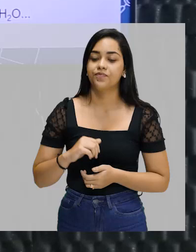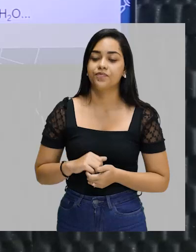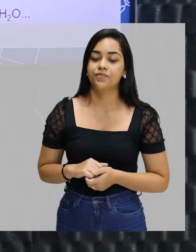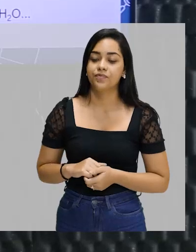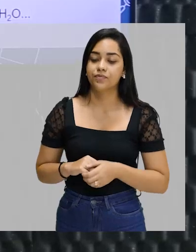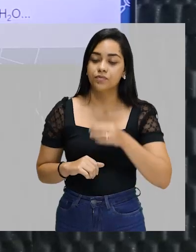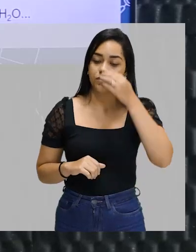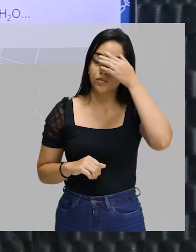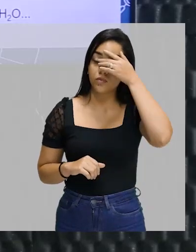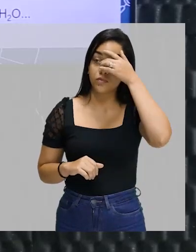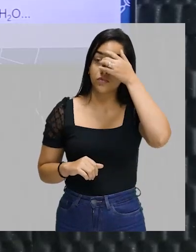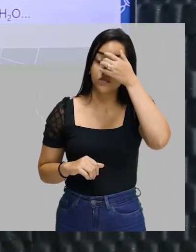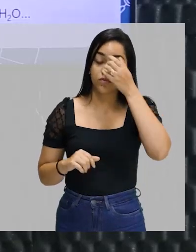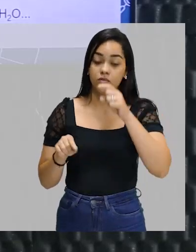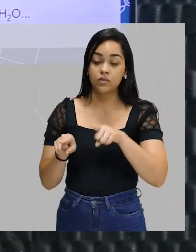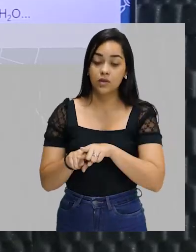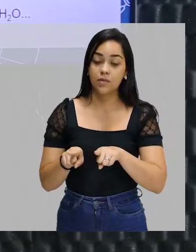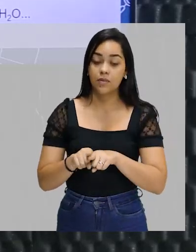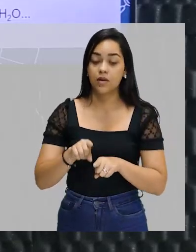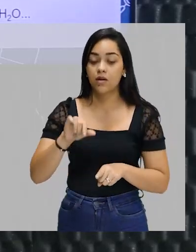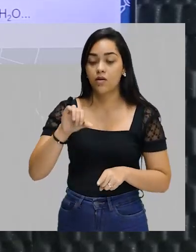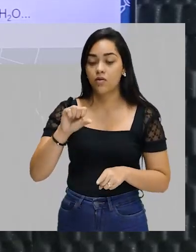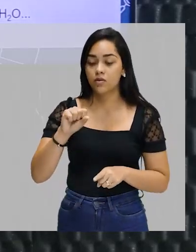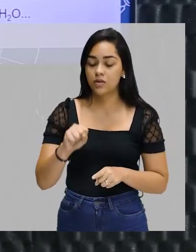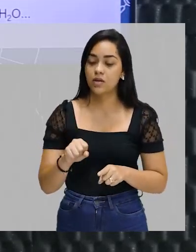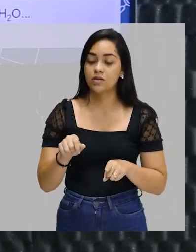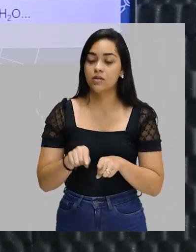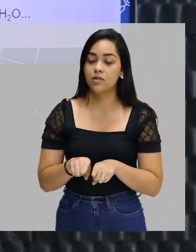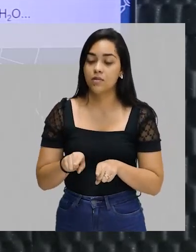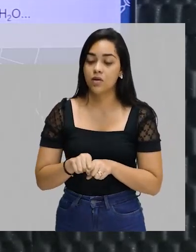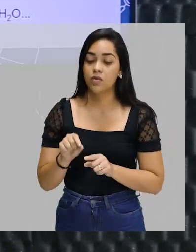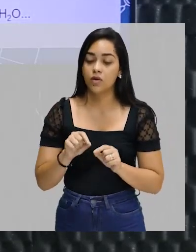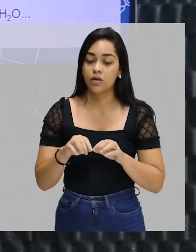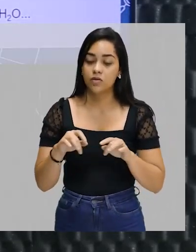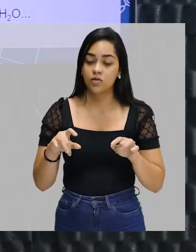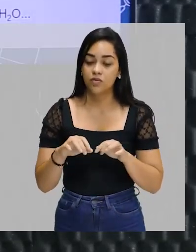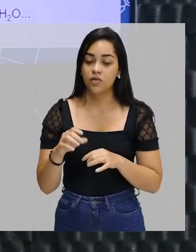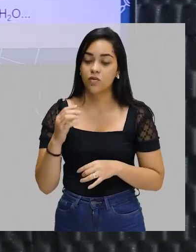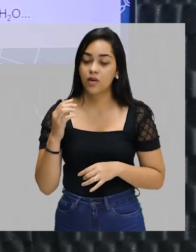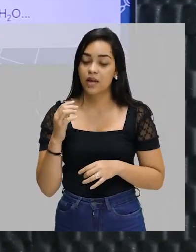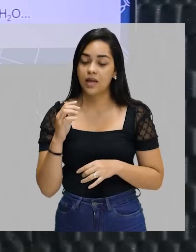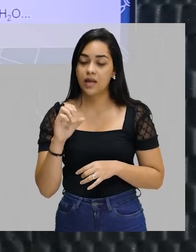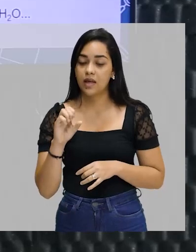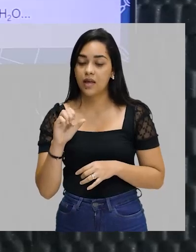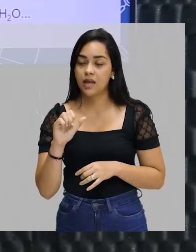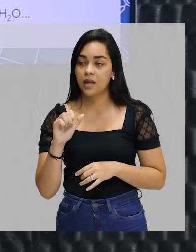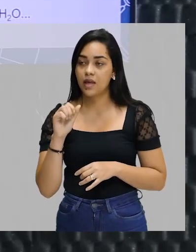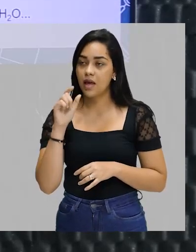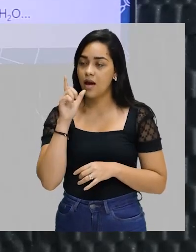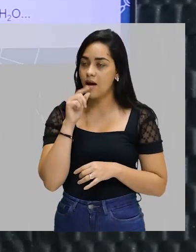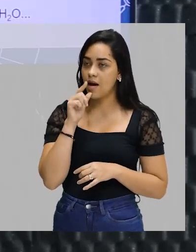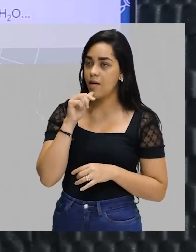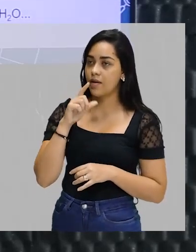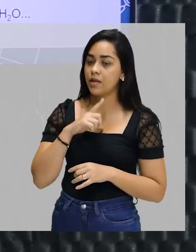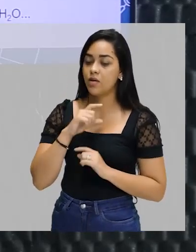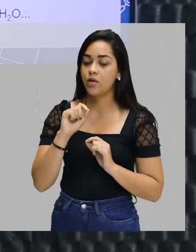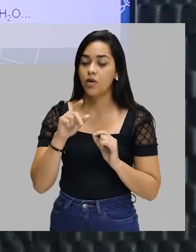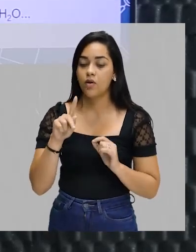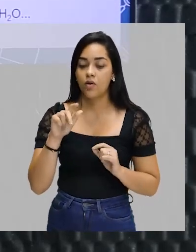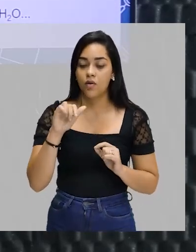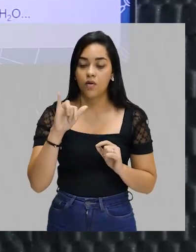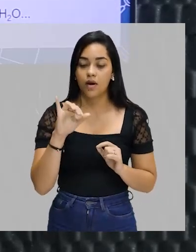beleza? Também, os sais, quando dissolvidos em água, eu vou ter pelo menos um